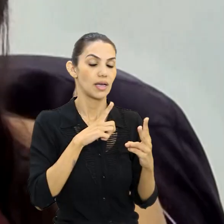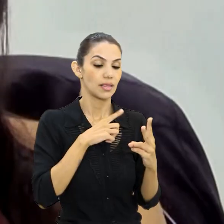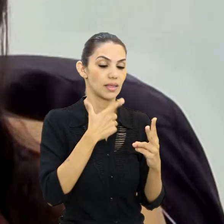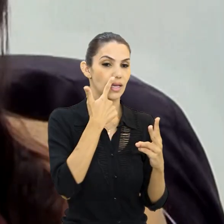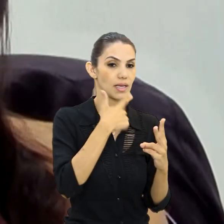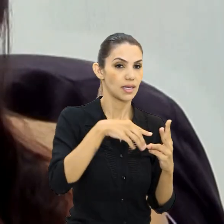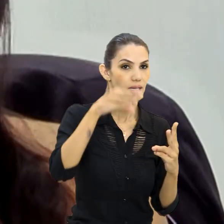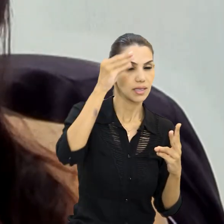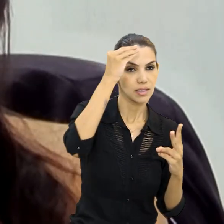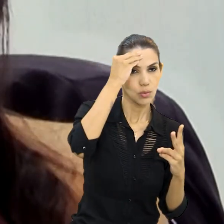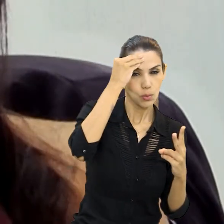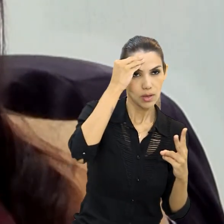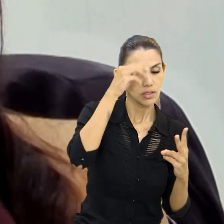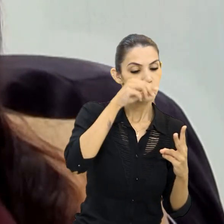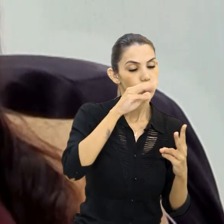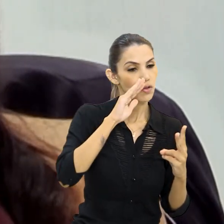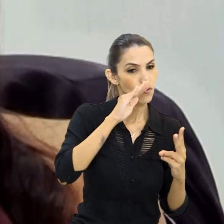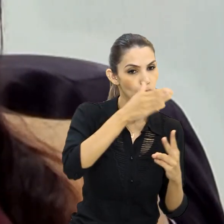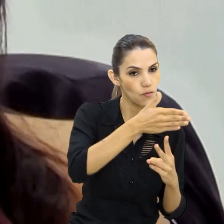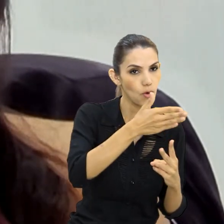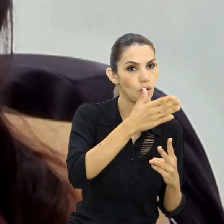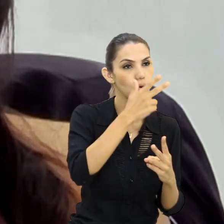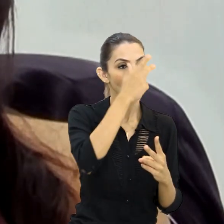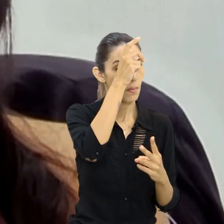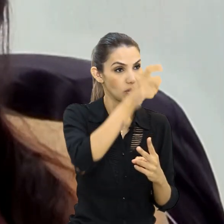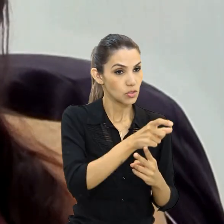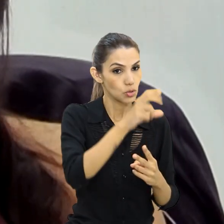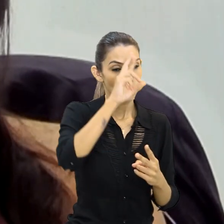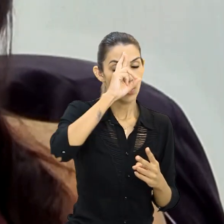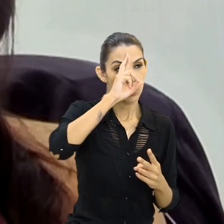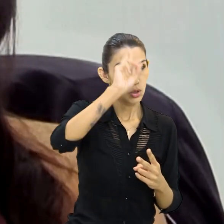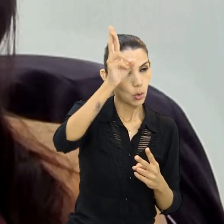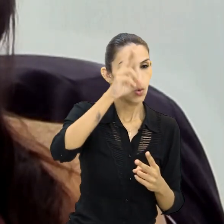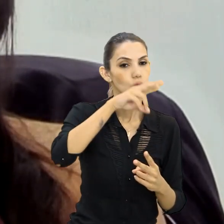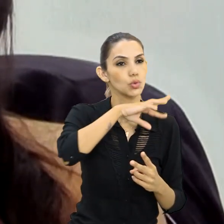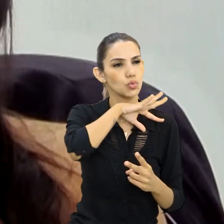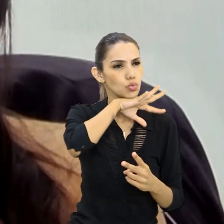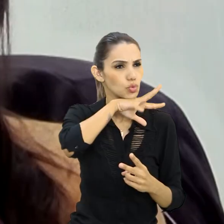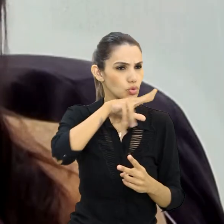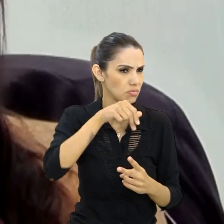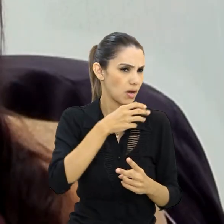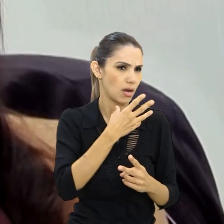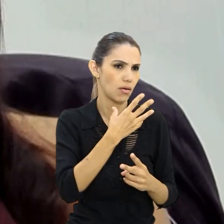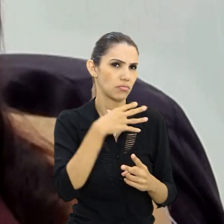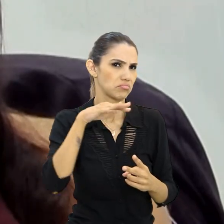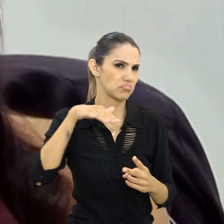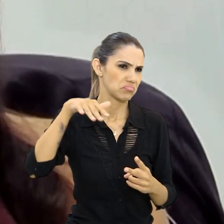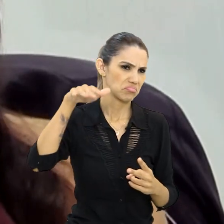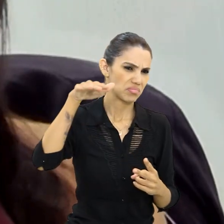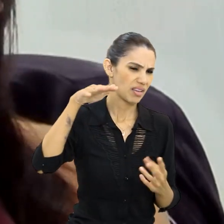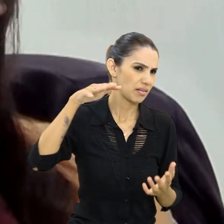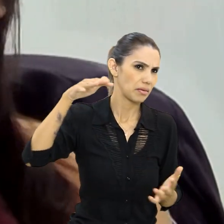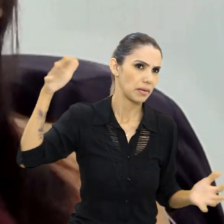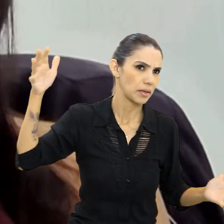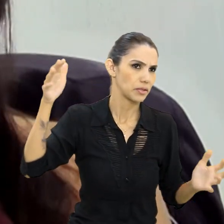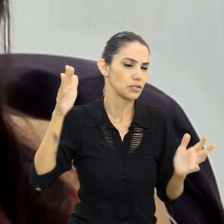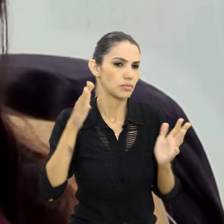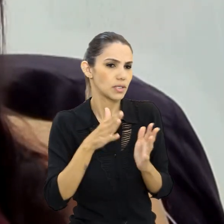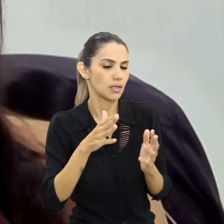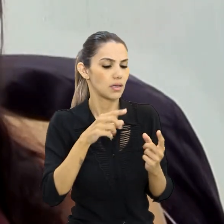a quem é proprietário, a quem é tutor de animais, seja eles de grandes ou pequenos animais, porque é uma linguagem